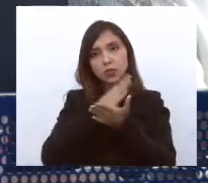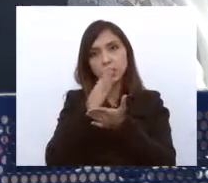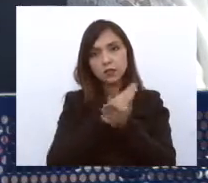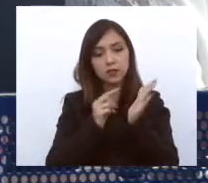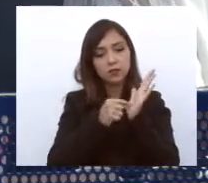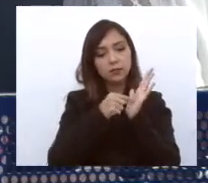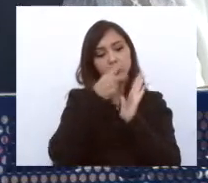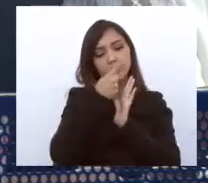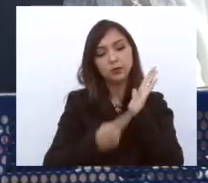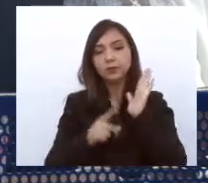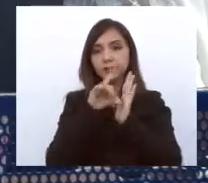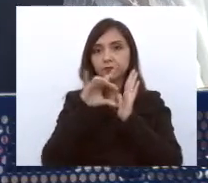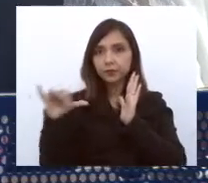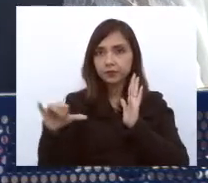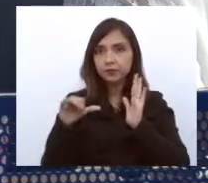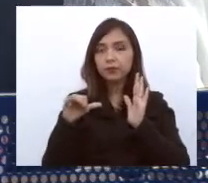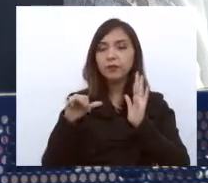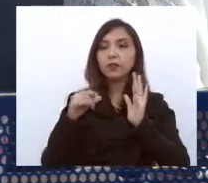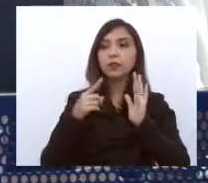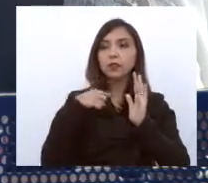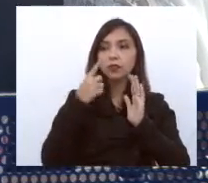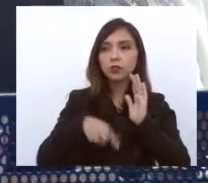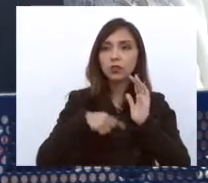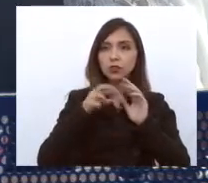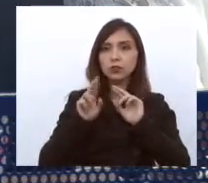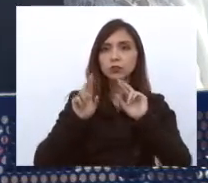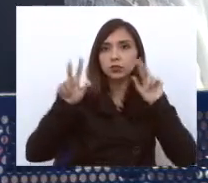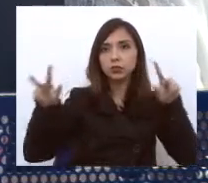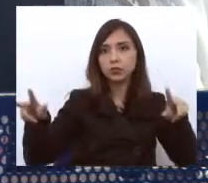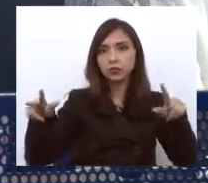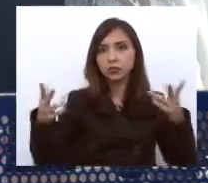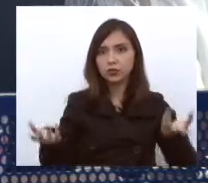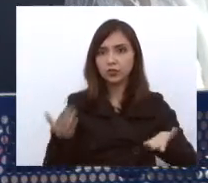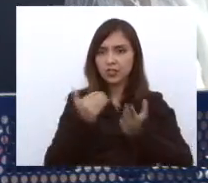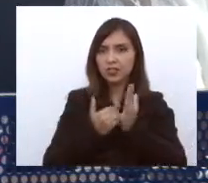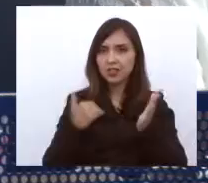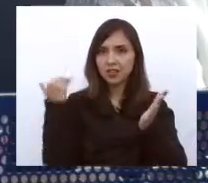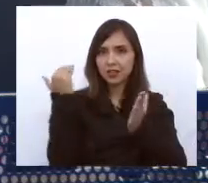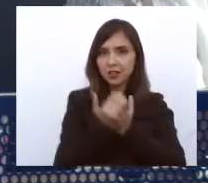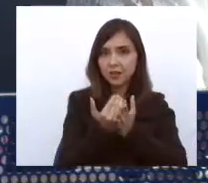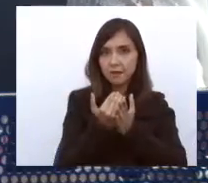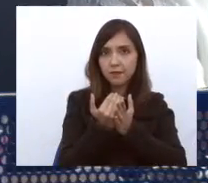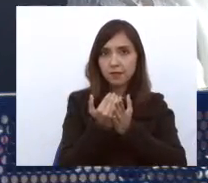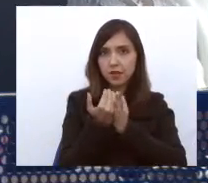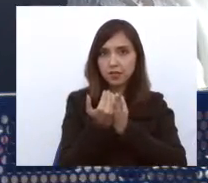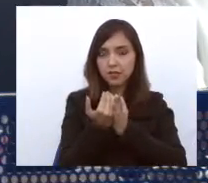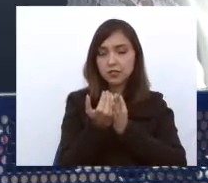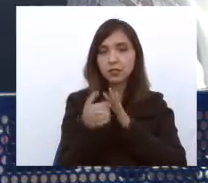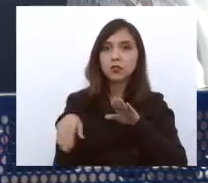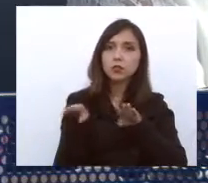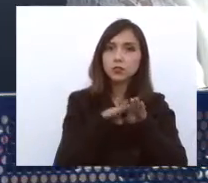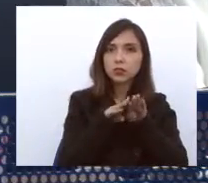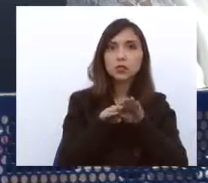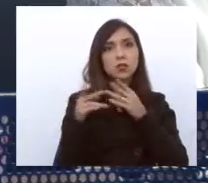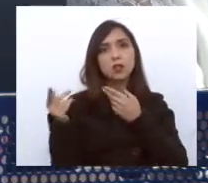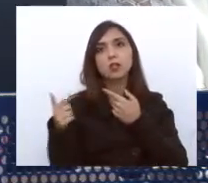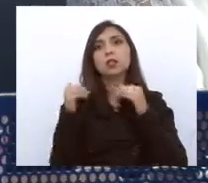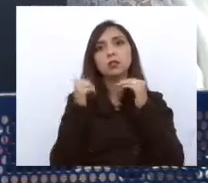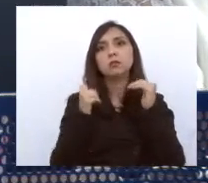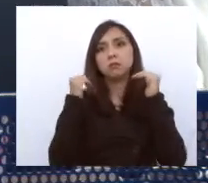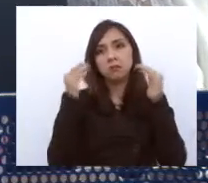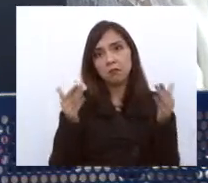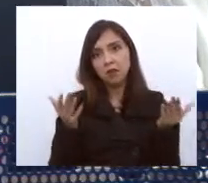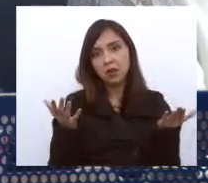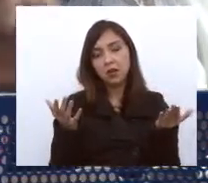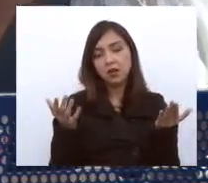de lei para se tornar nós mais diferentes do que as outras pessoas, nós desigualamos mais ainda. Eu acho